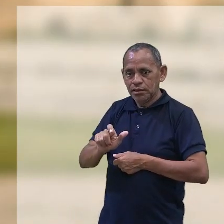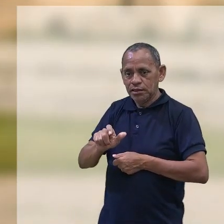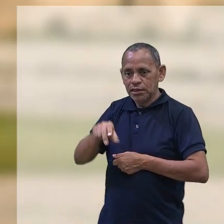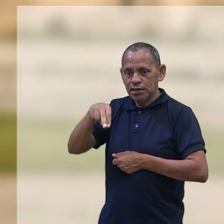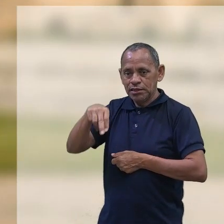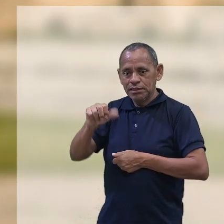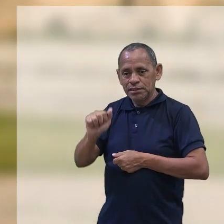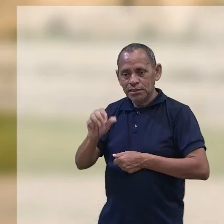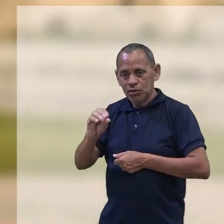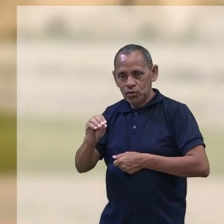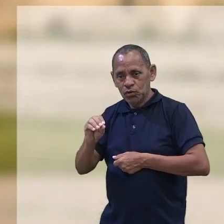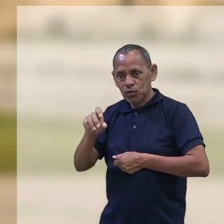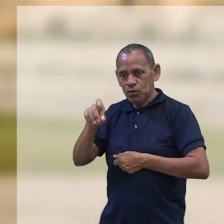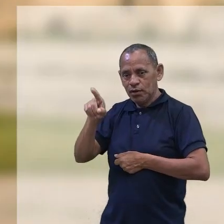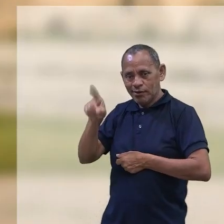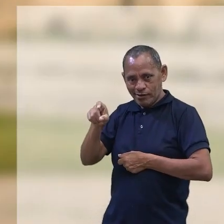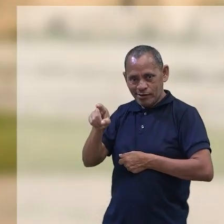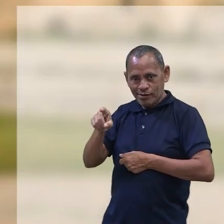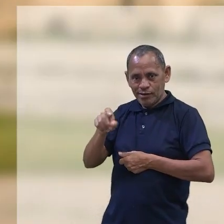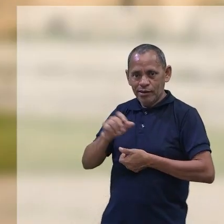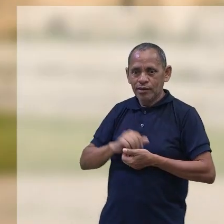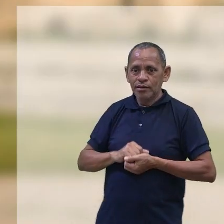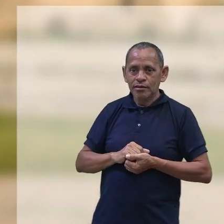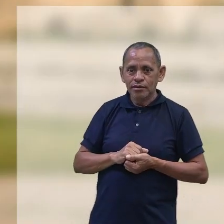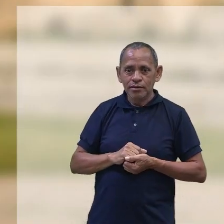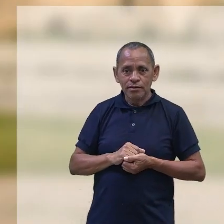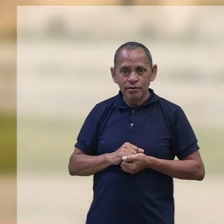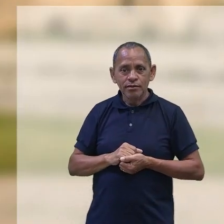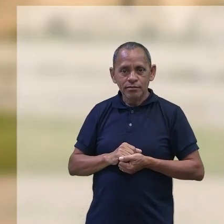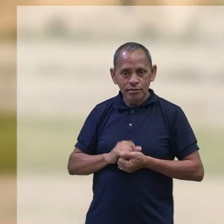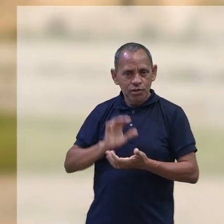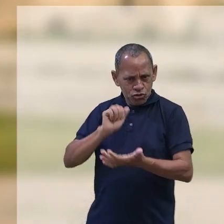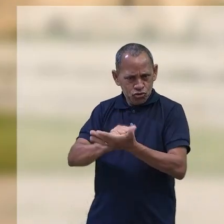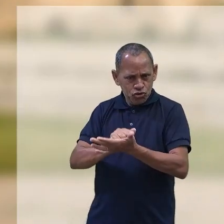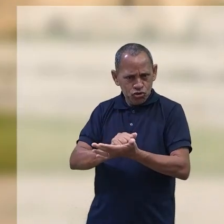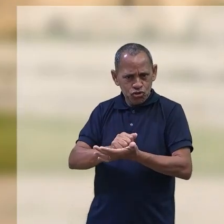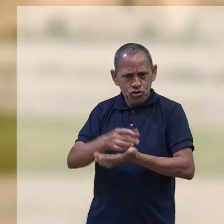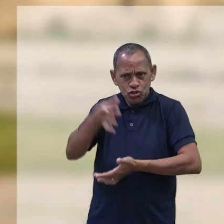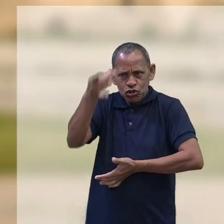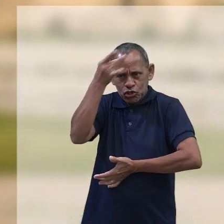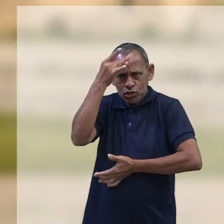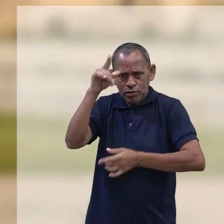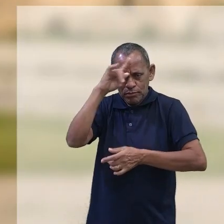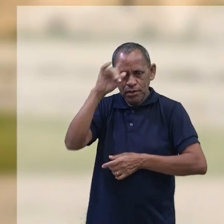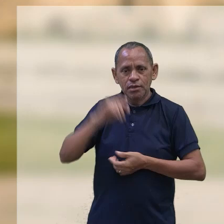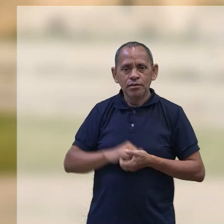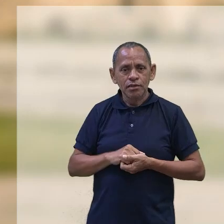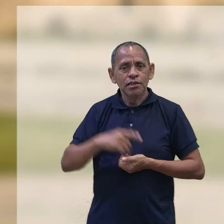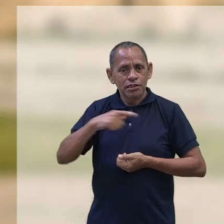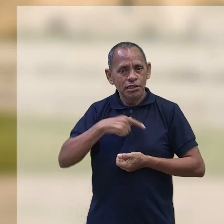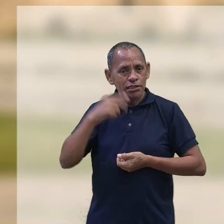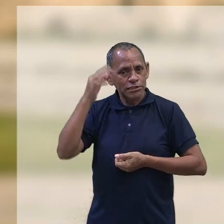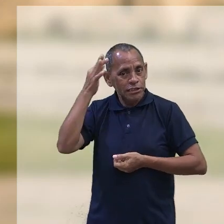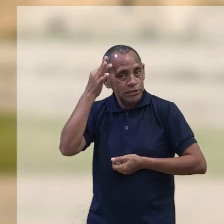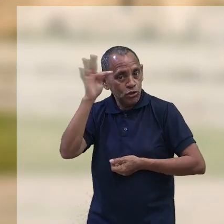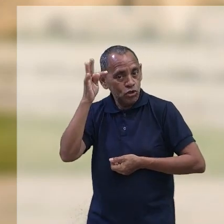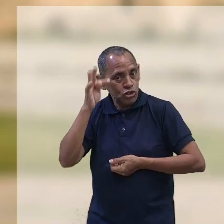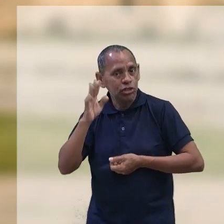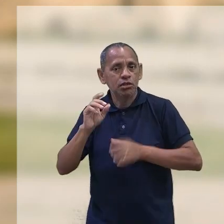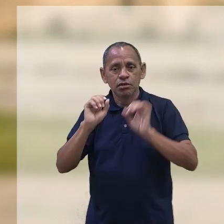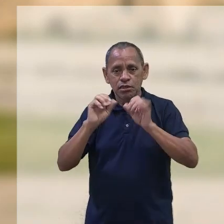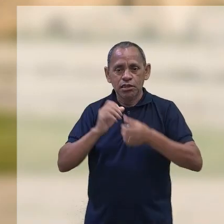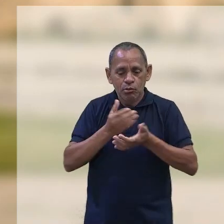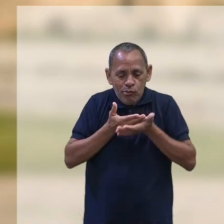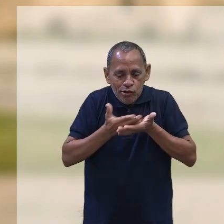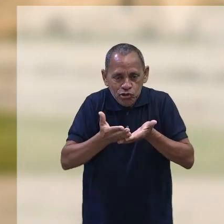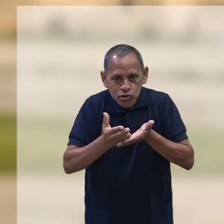não é. Gravem bem isso daí, tá? Que Parmênides vai desenvolver toda a sua teoria a partir daí. O ser é,